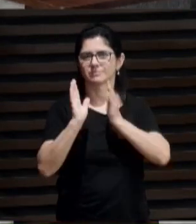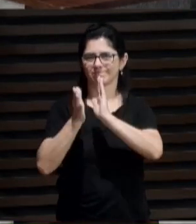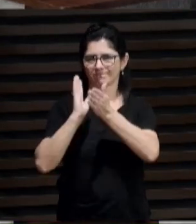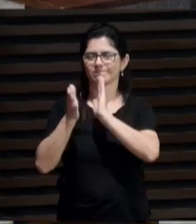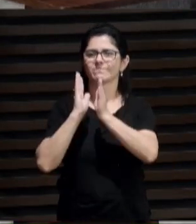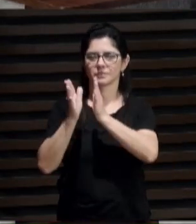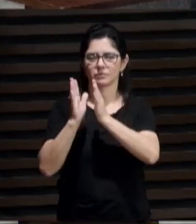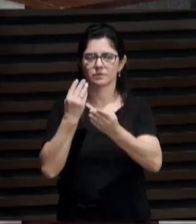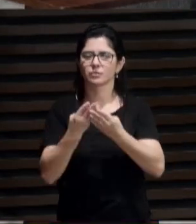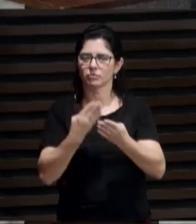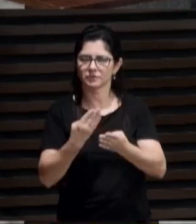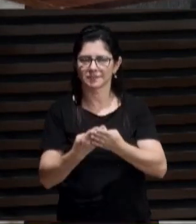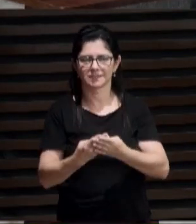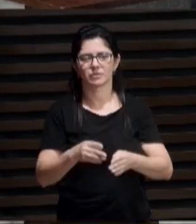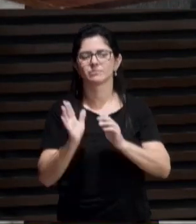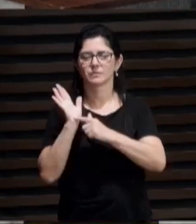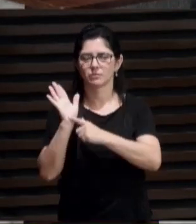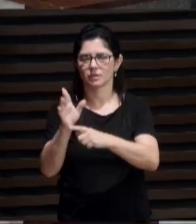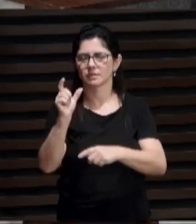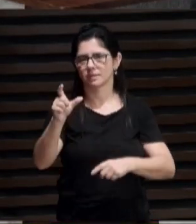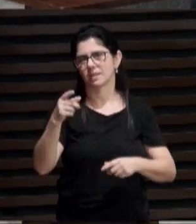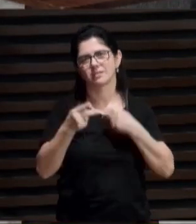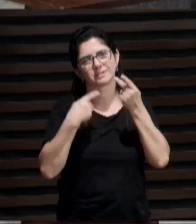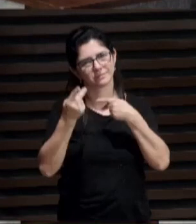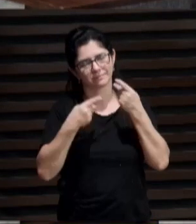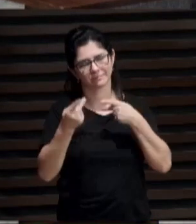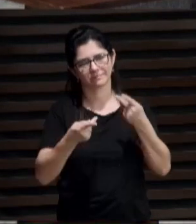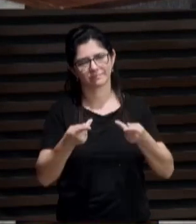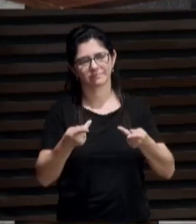confissão, reflita o que a palavra de Deus diz. Então,